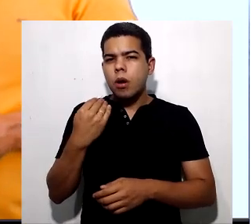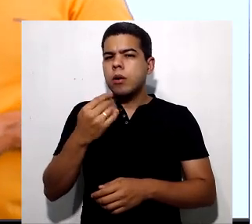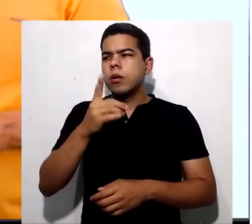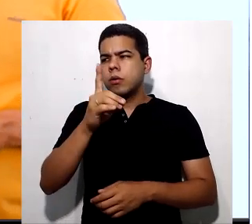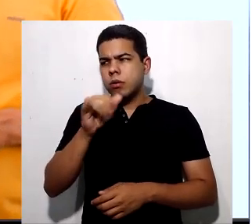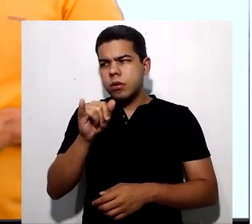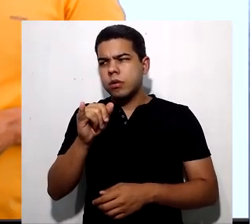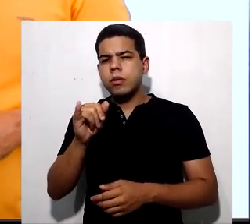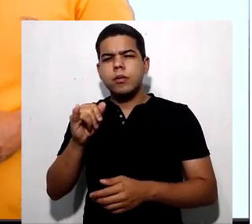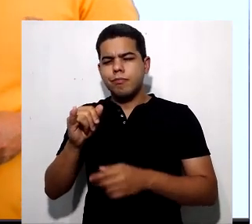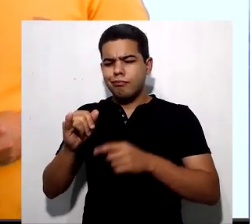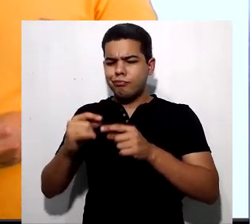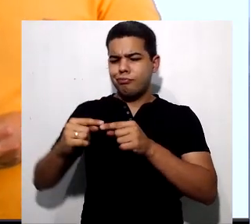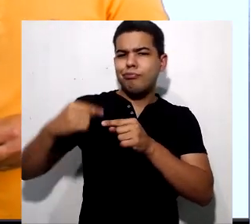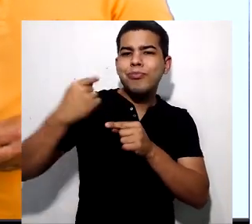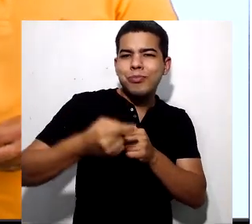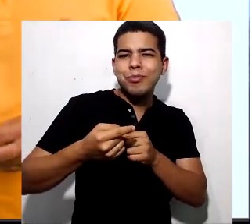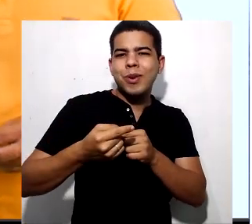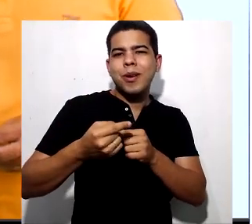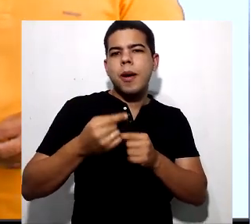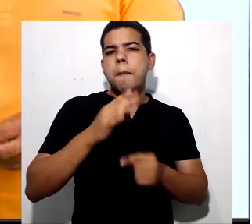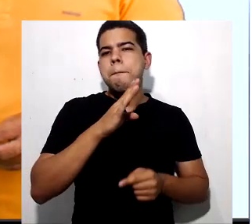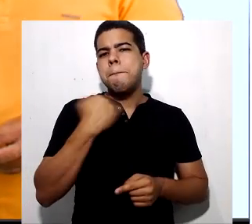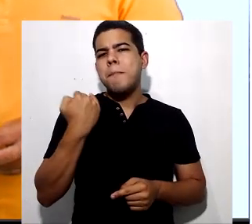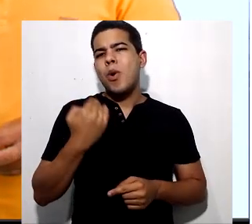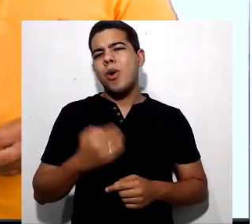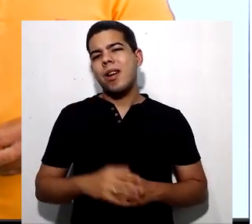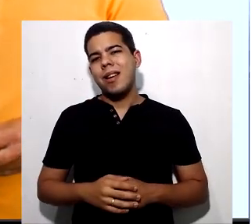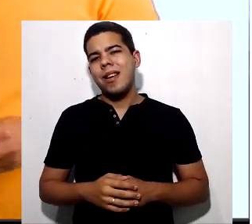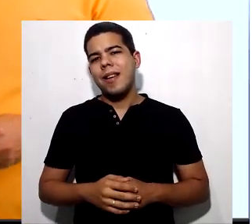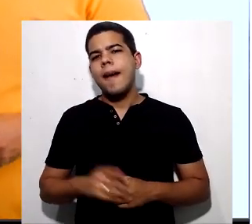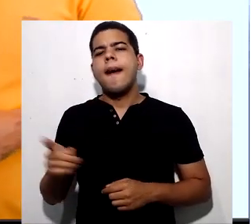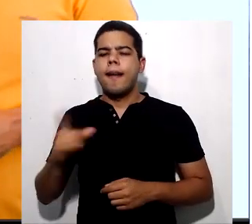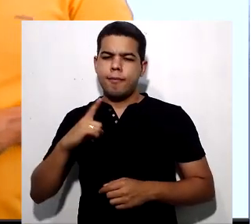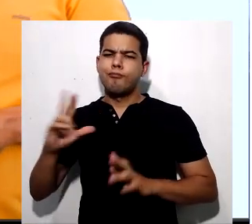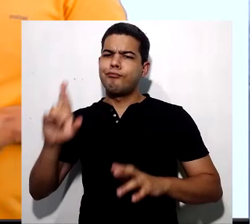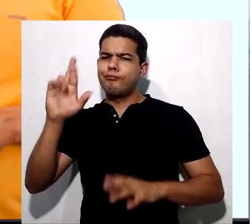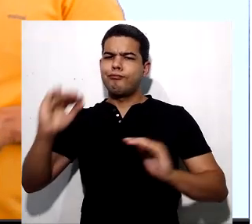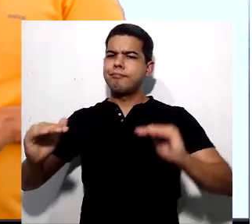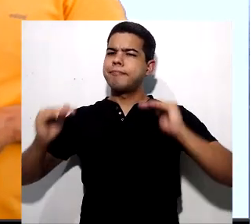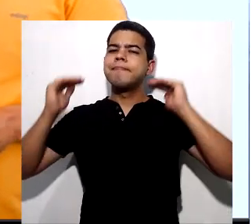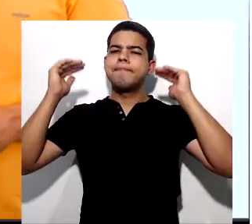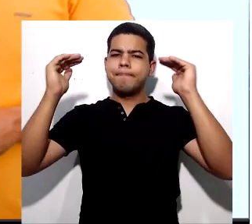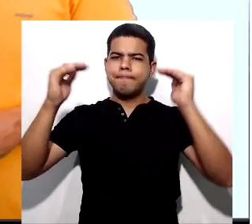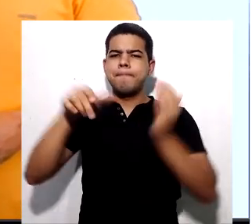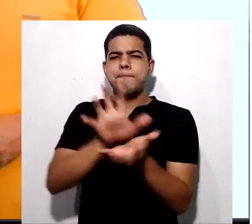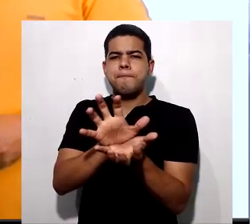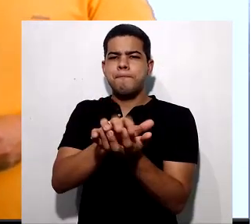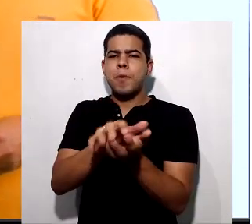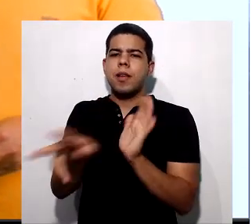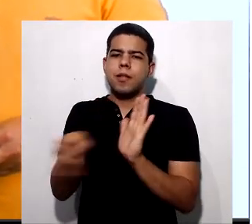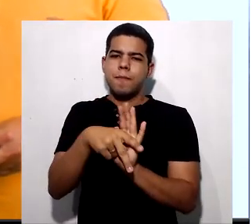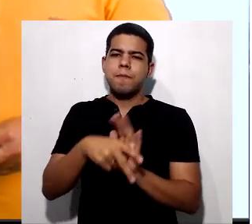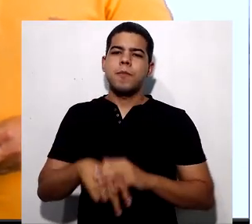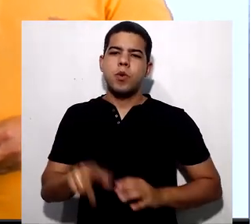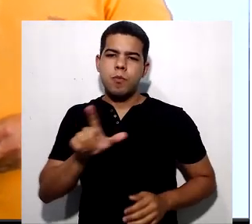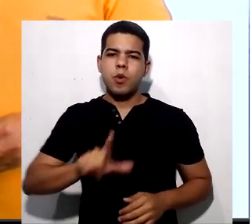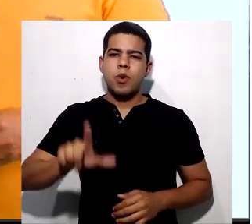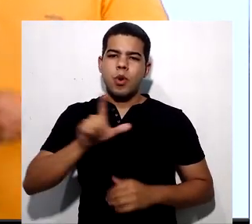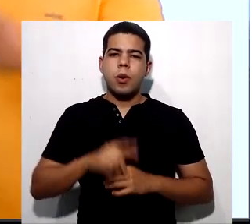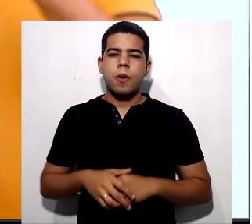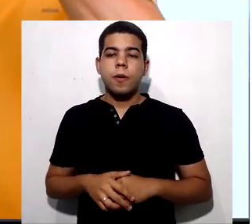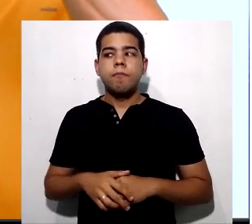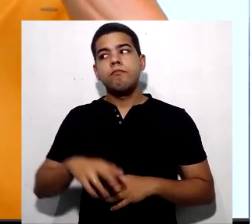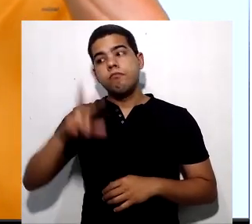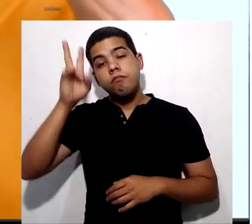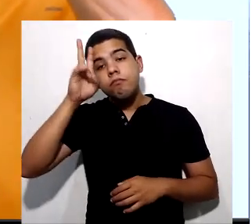1977. Então, repetindo, ratificando, ela que foi considerada a patrona da literatura de Pernambuco. E lembrar o